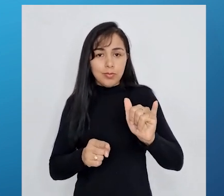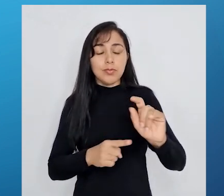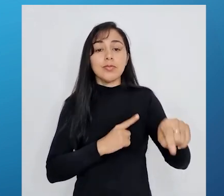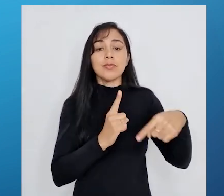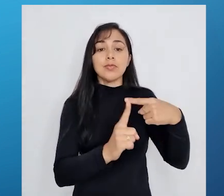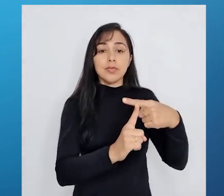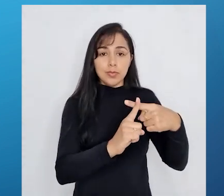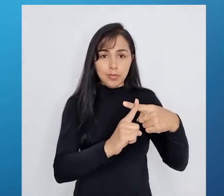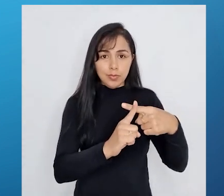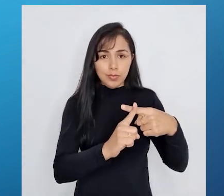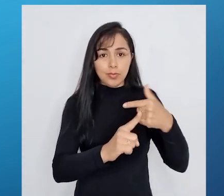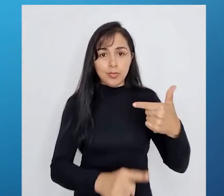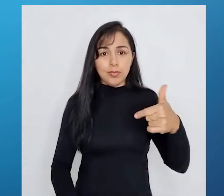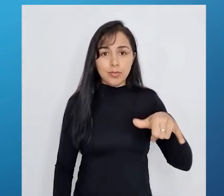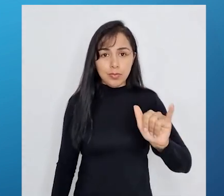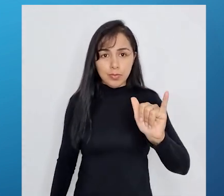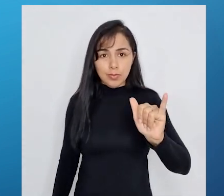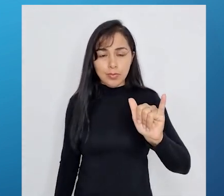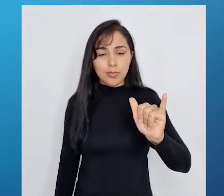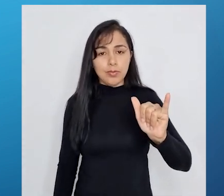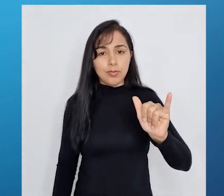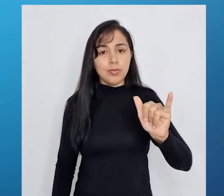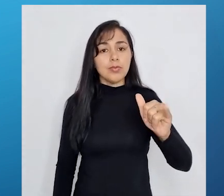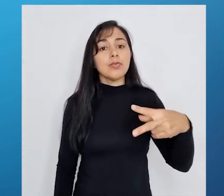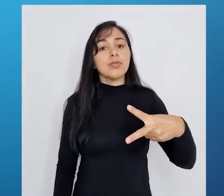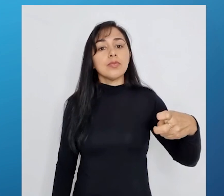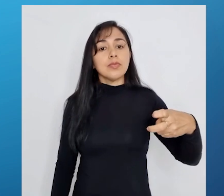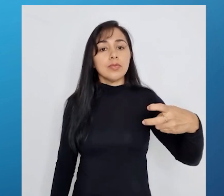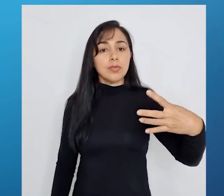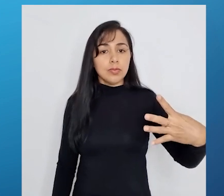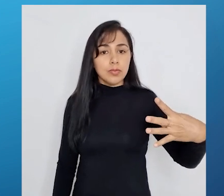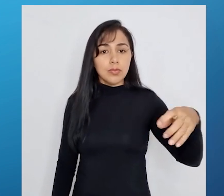mais 2y igual a